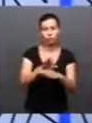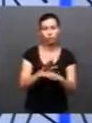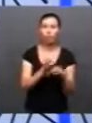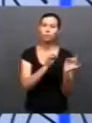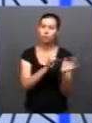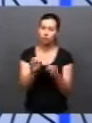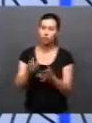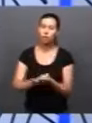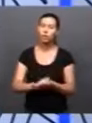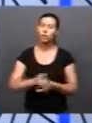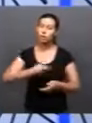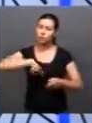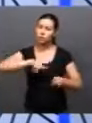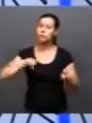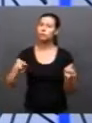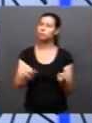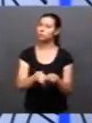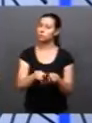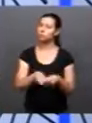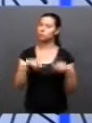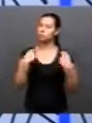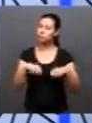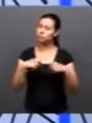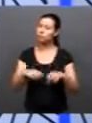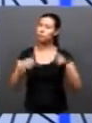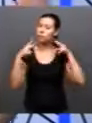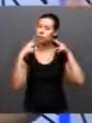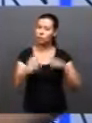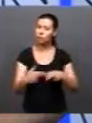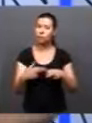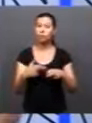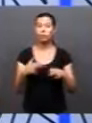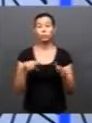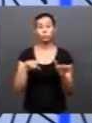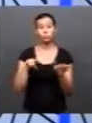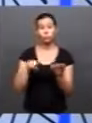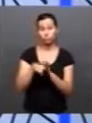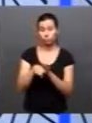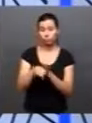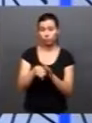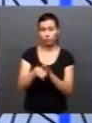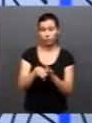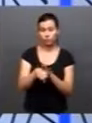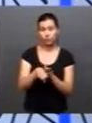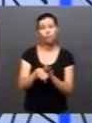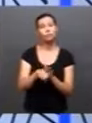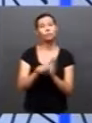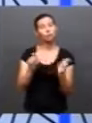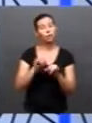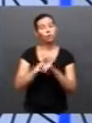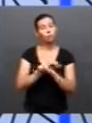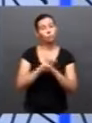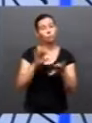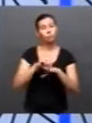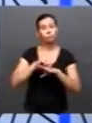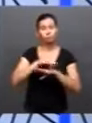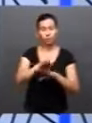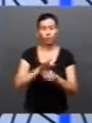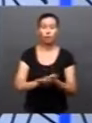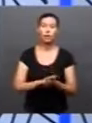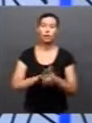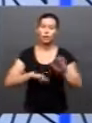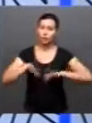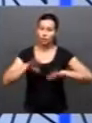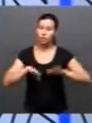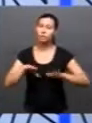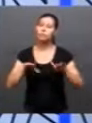um produto que é o que se faz aqui, há coisas muito boas. Há coisas, lógico, que não são benéficas, Nós não temos uma ideia de que a